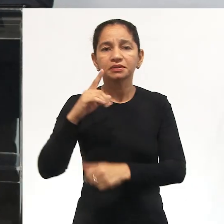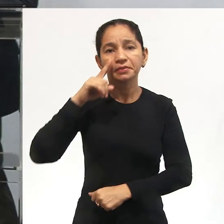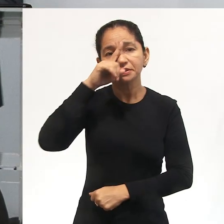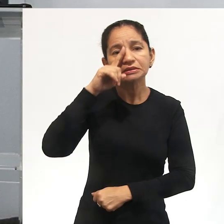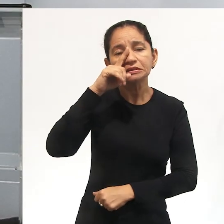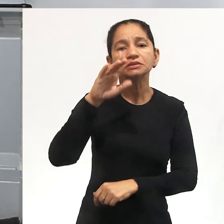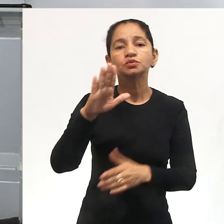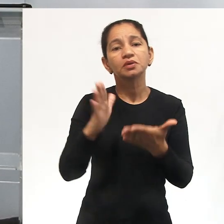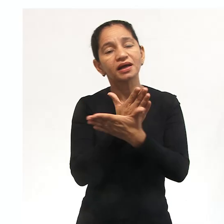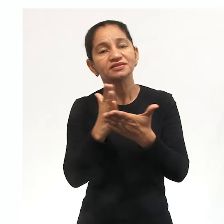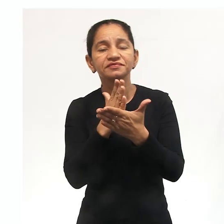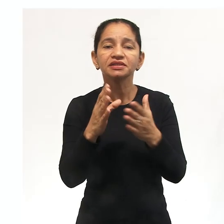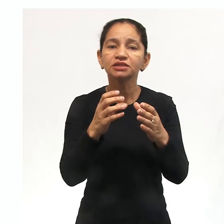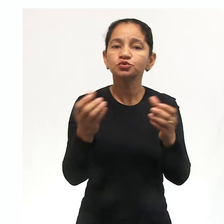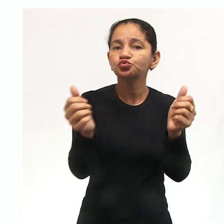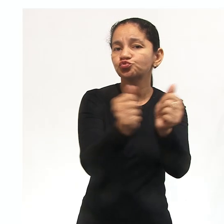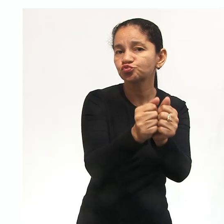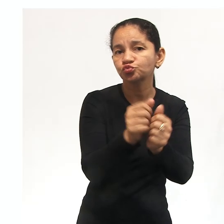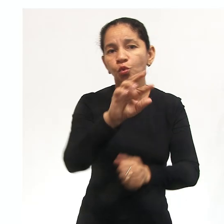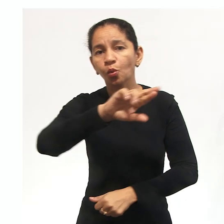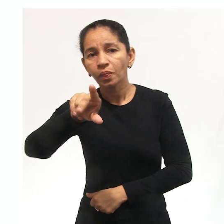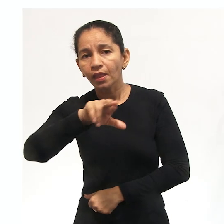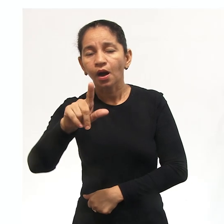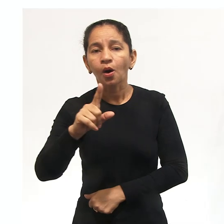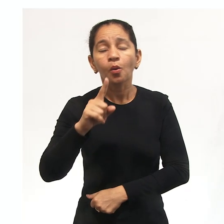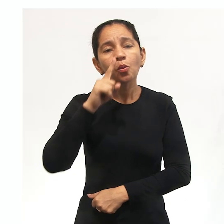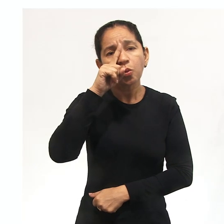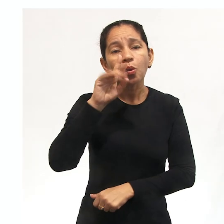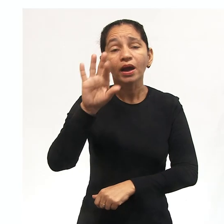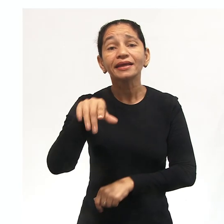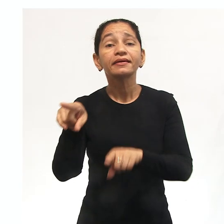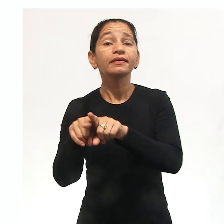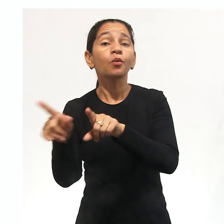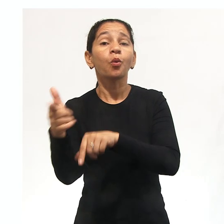final, nós fizemos um levantamento de riscos e de algumas